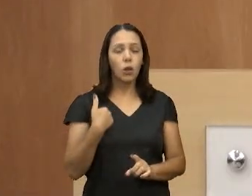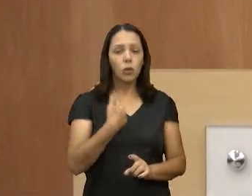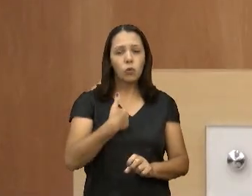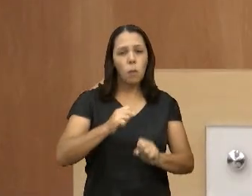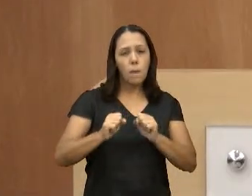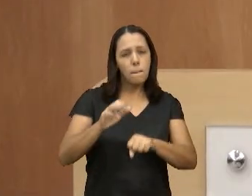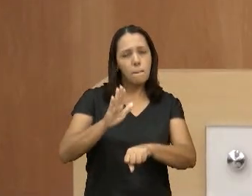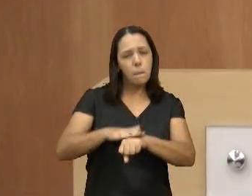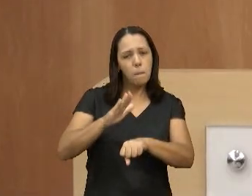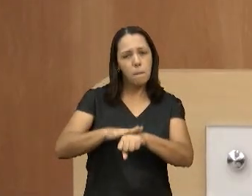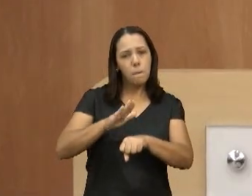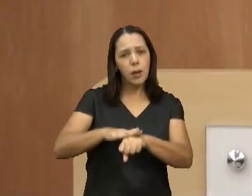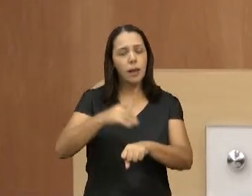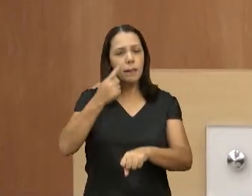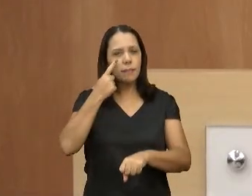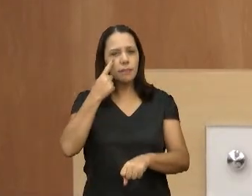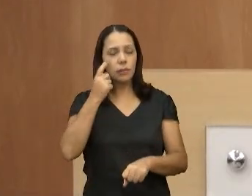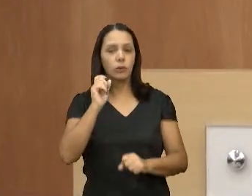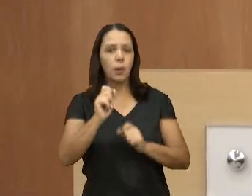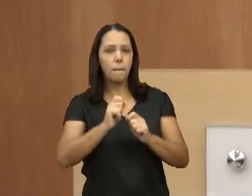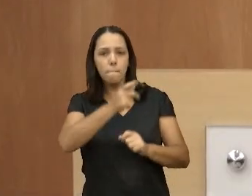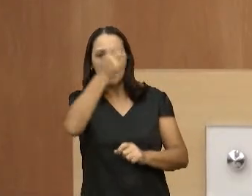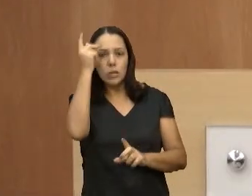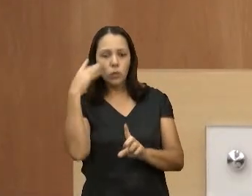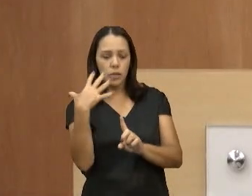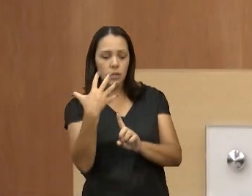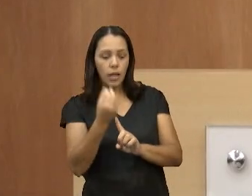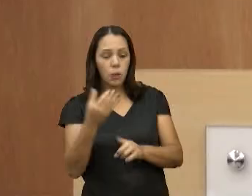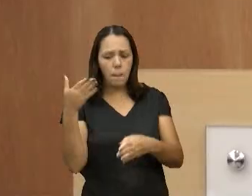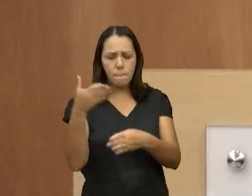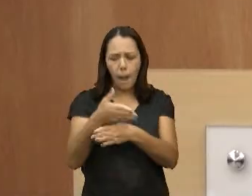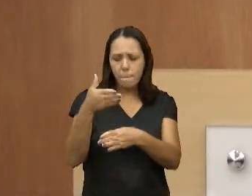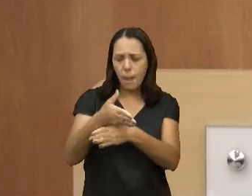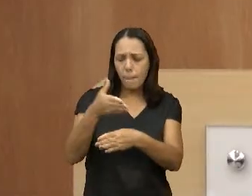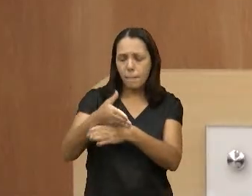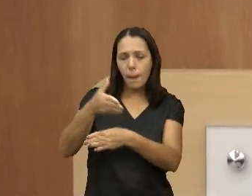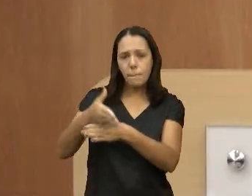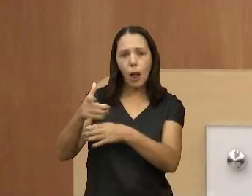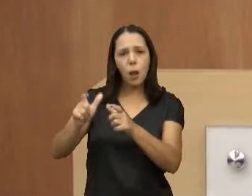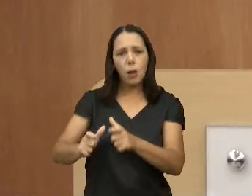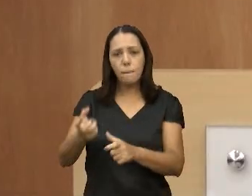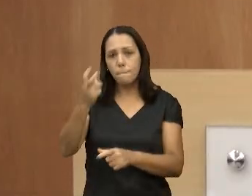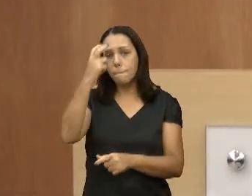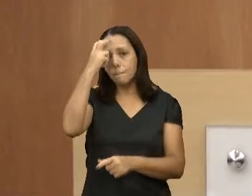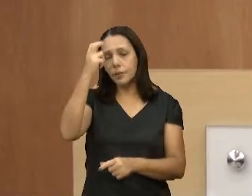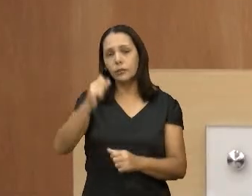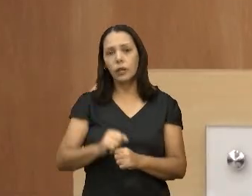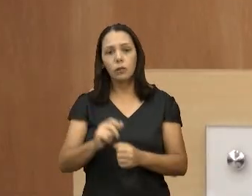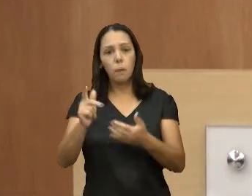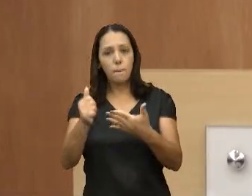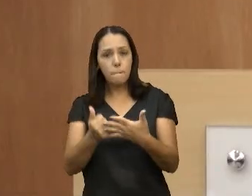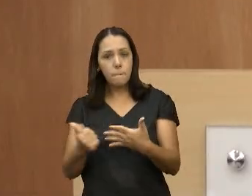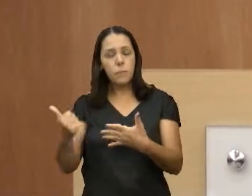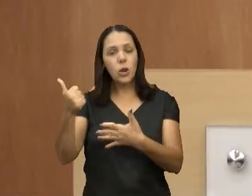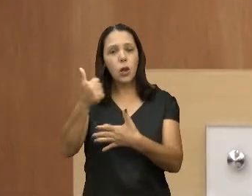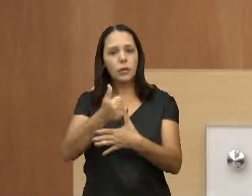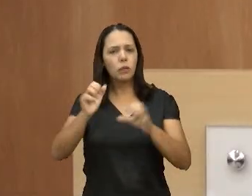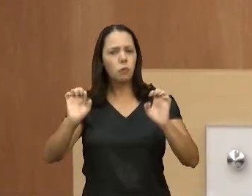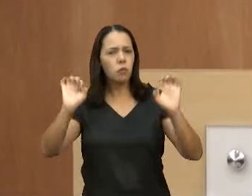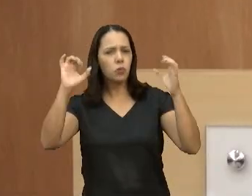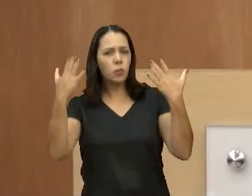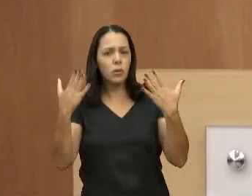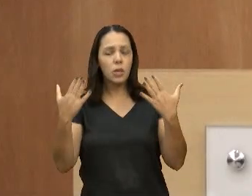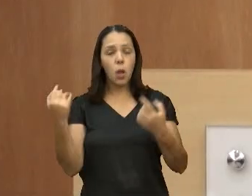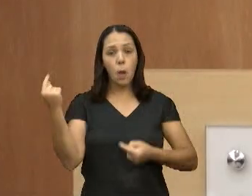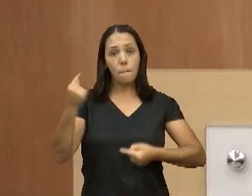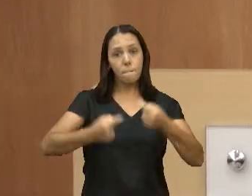vez mais os artistas locais ocupando espaços culturais, sendo priorizados nos eventos e ações da cidade, com